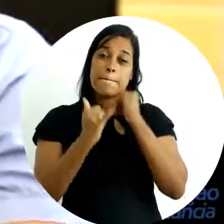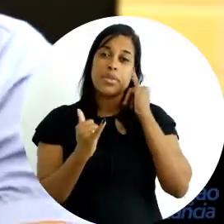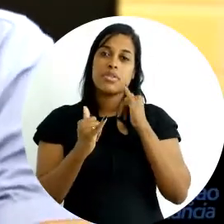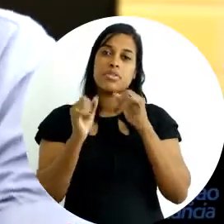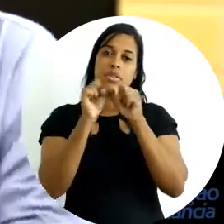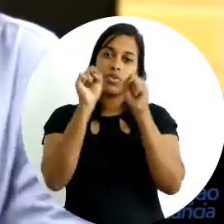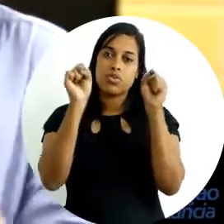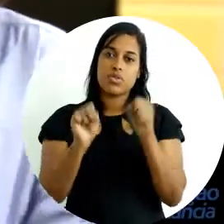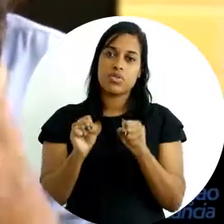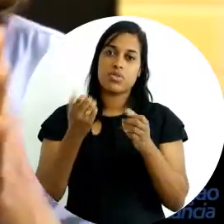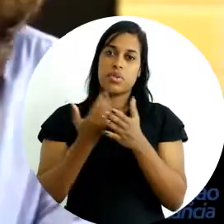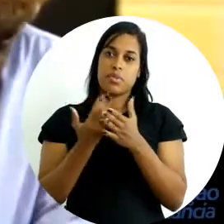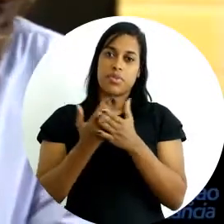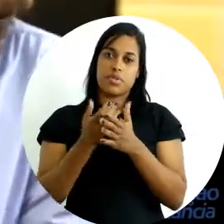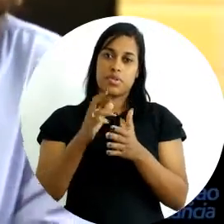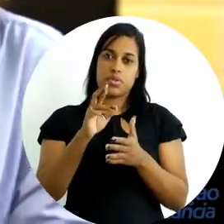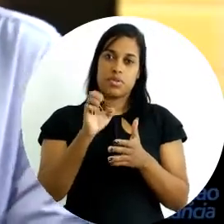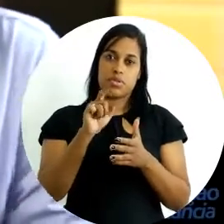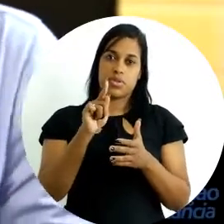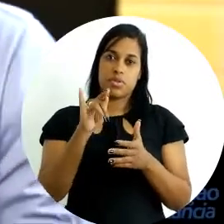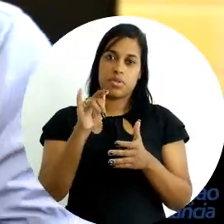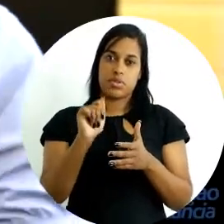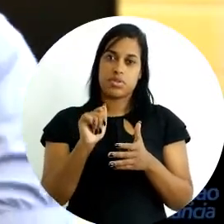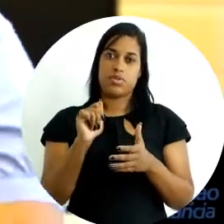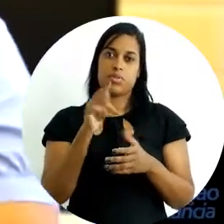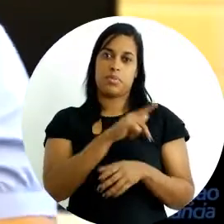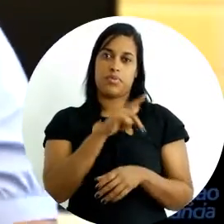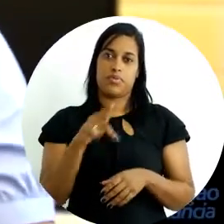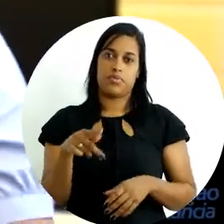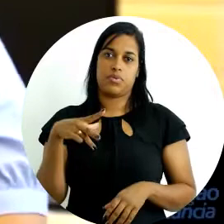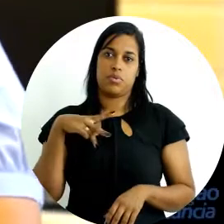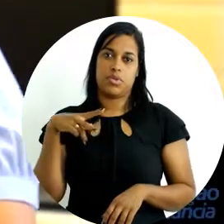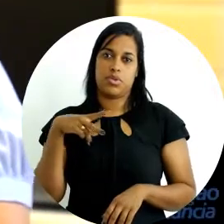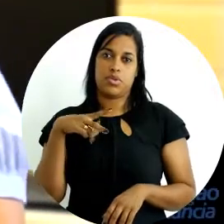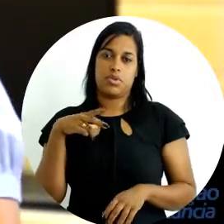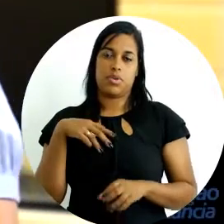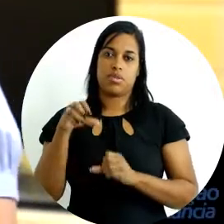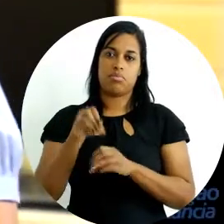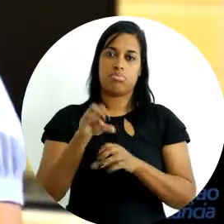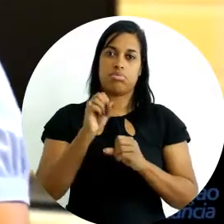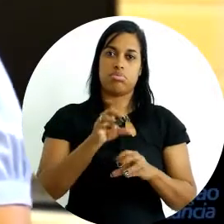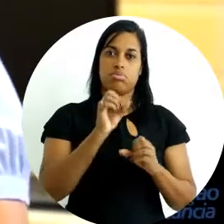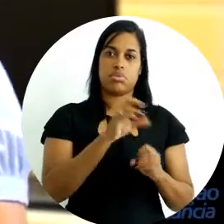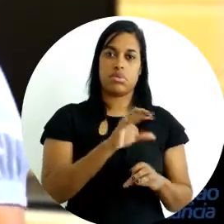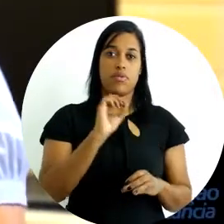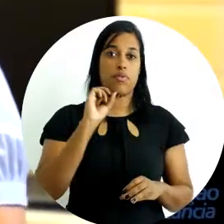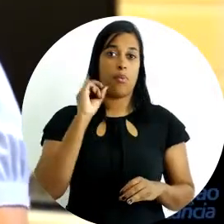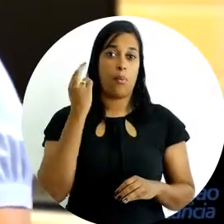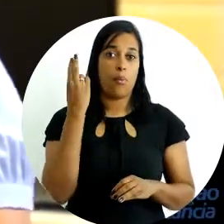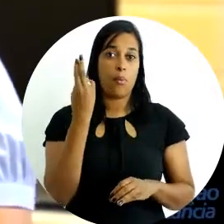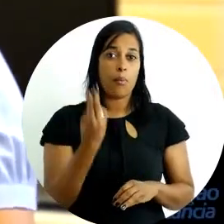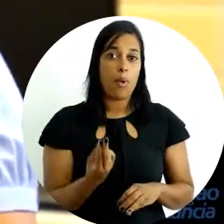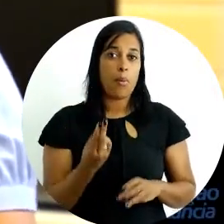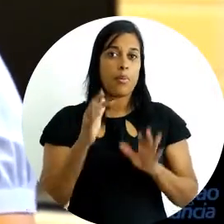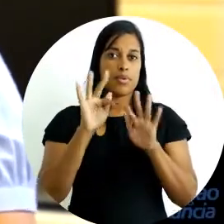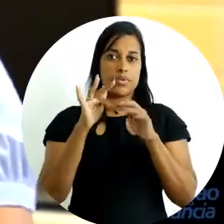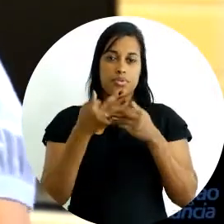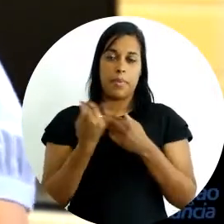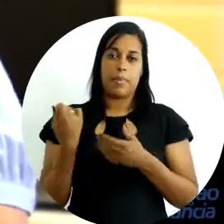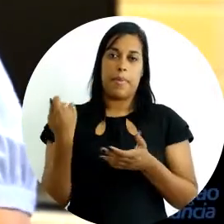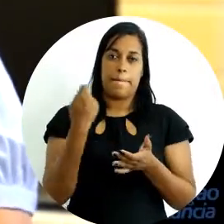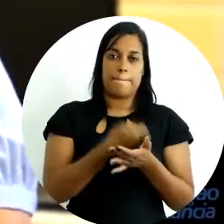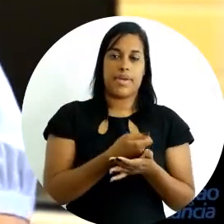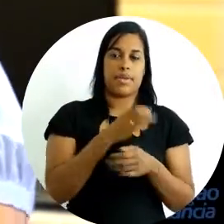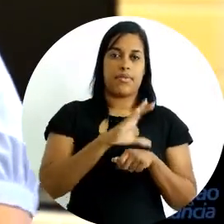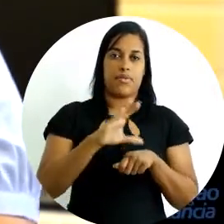bem parecido com o sistema de aulas régias. Eram professores particulares que davam aula. Ou então, essas